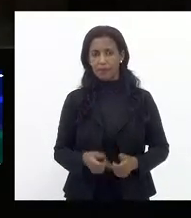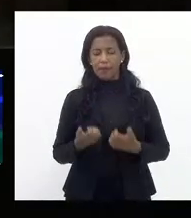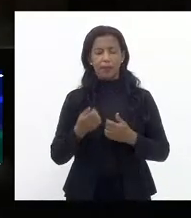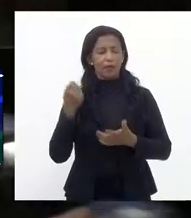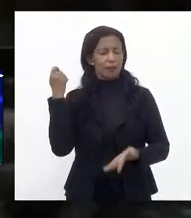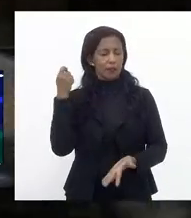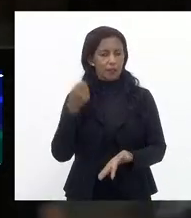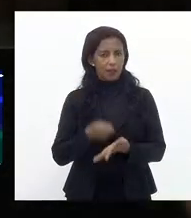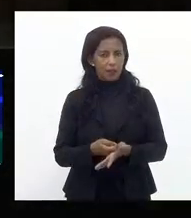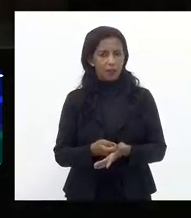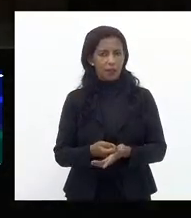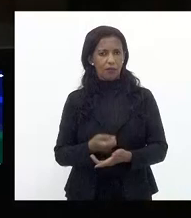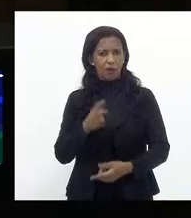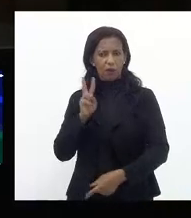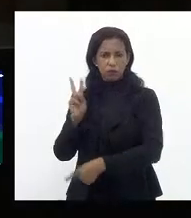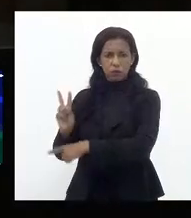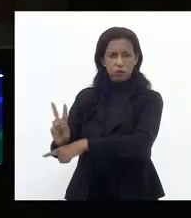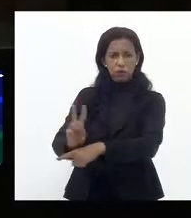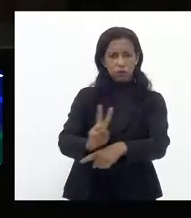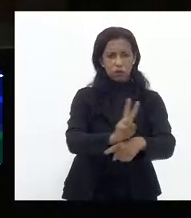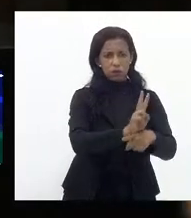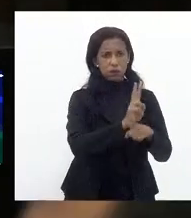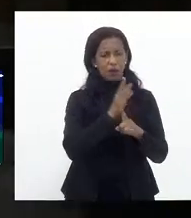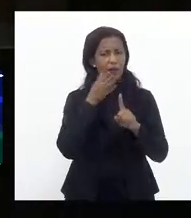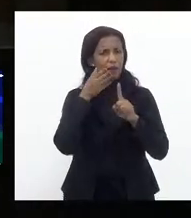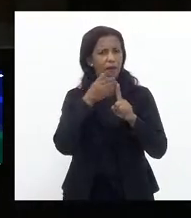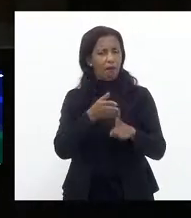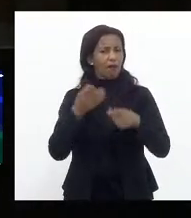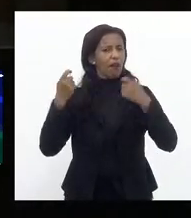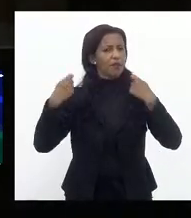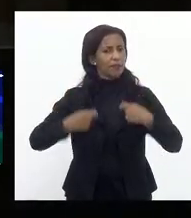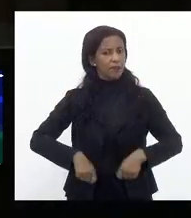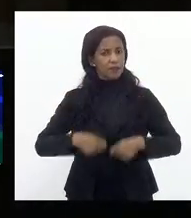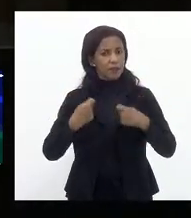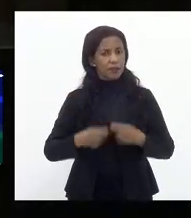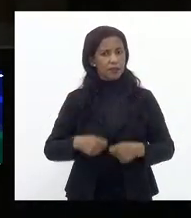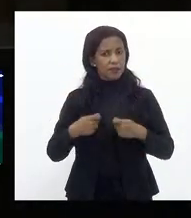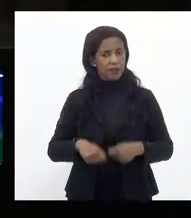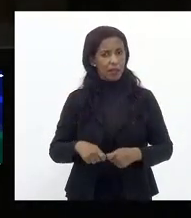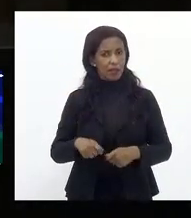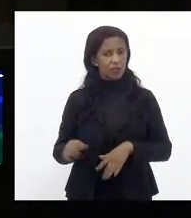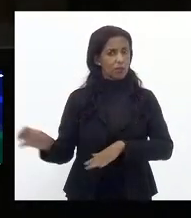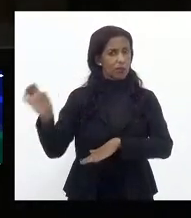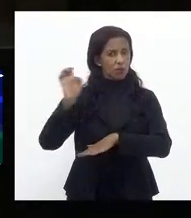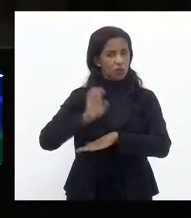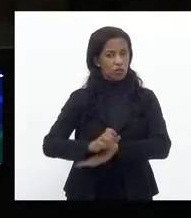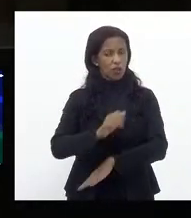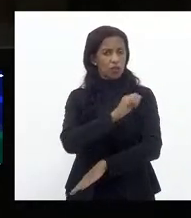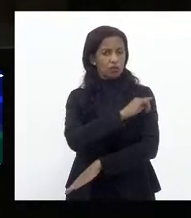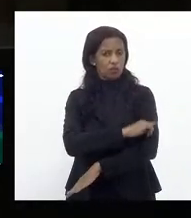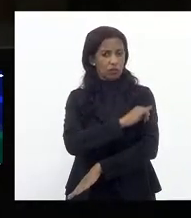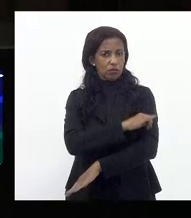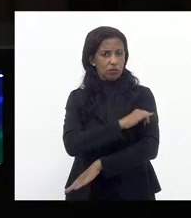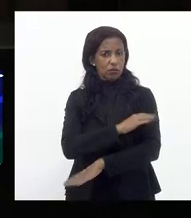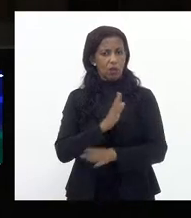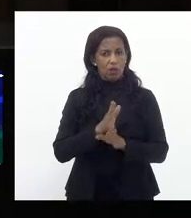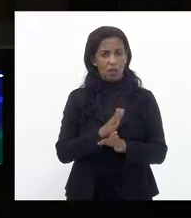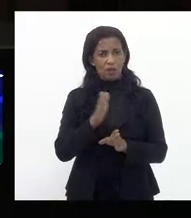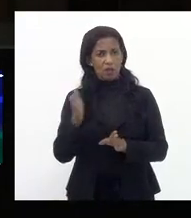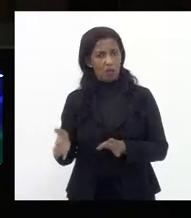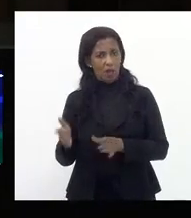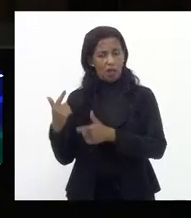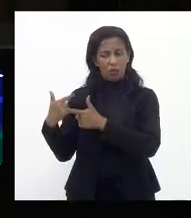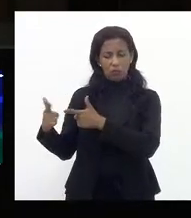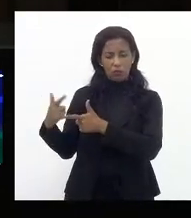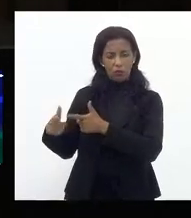deva atender exatamente às necessidades para que o Estado do Rio de Janeiro saia da